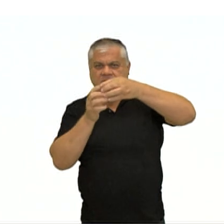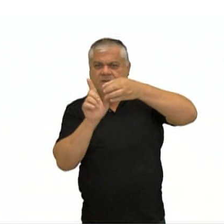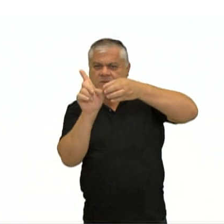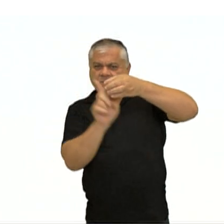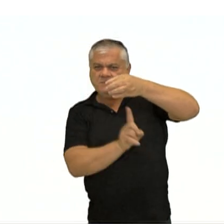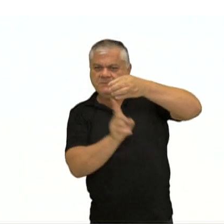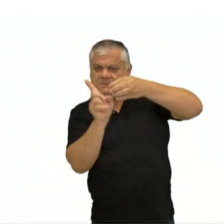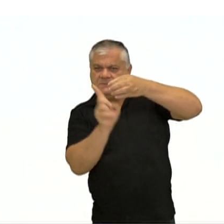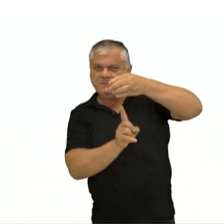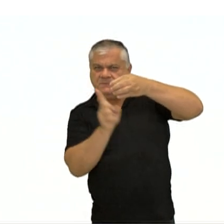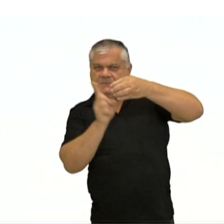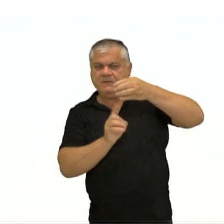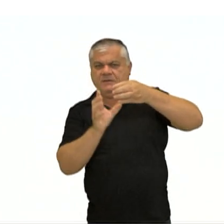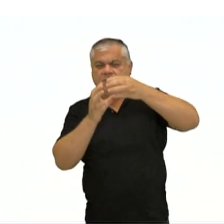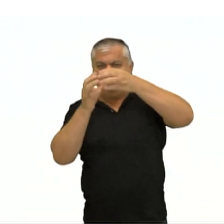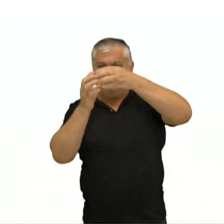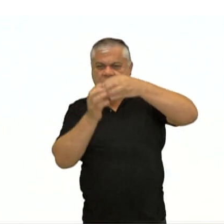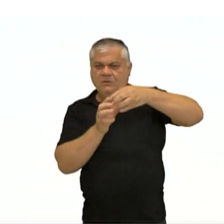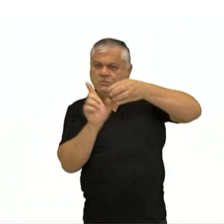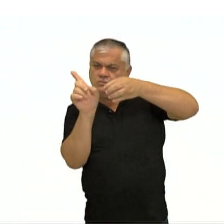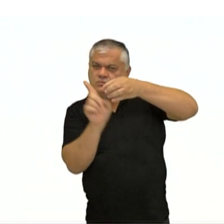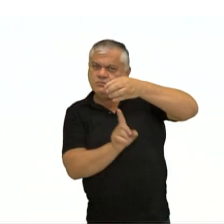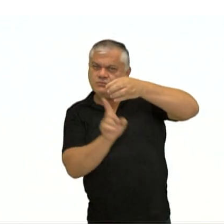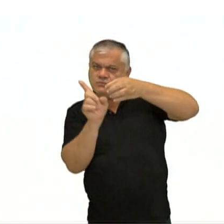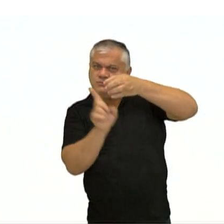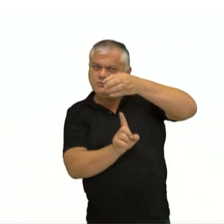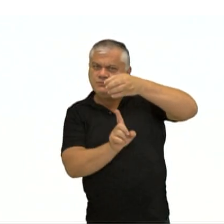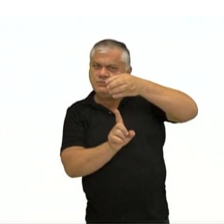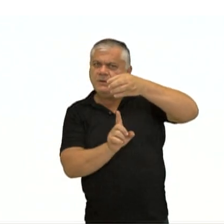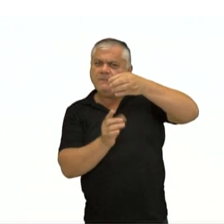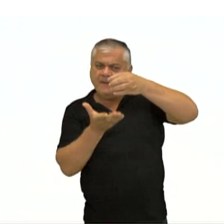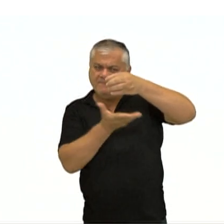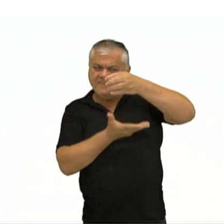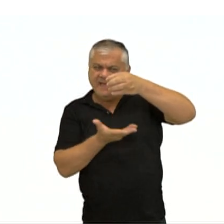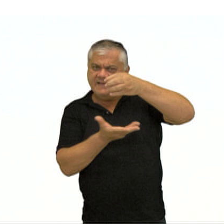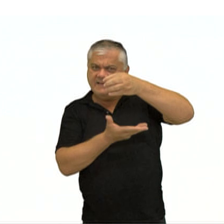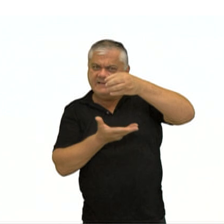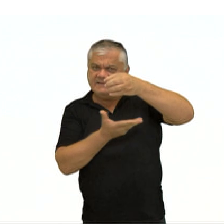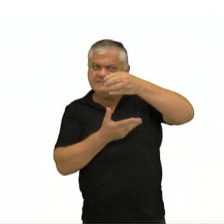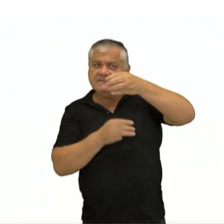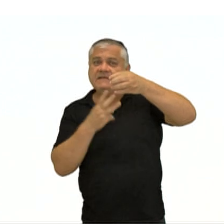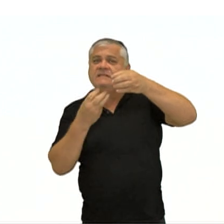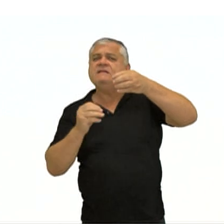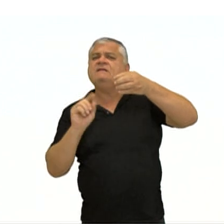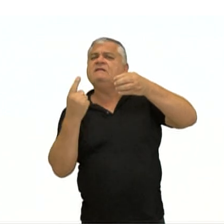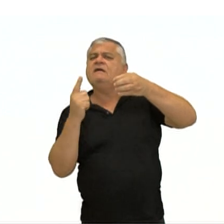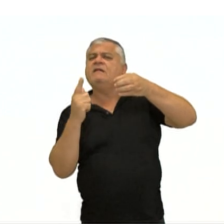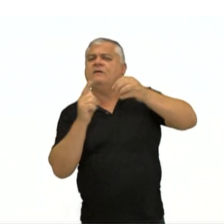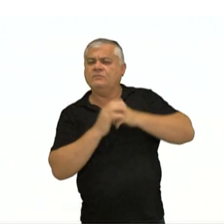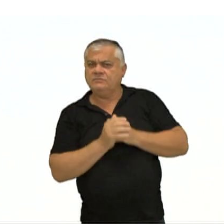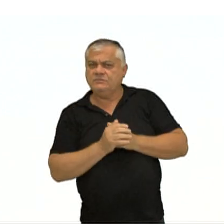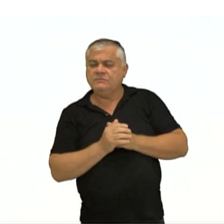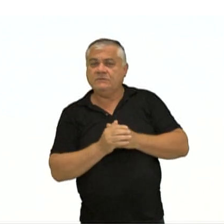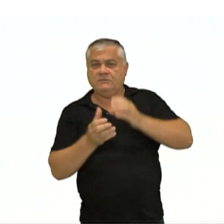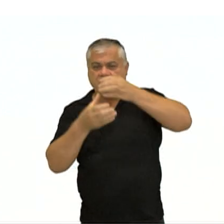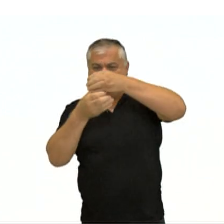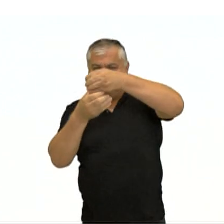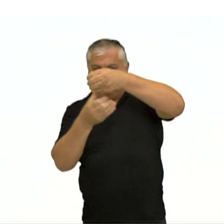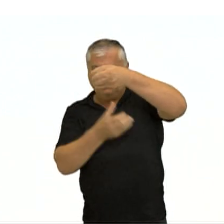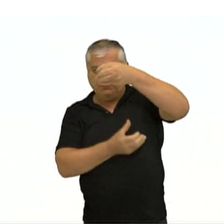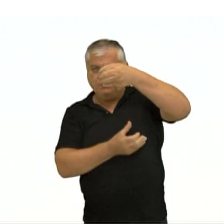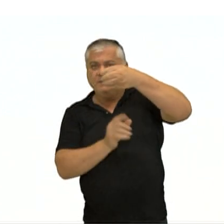E agora nós estamos vendo aqui que ele está inclinado em relação à sua base 30 graus. O que eu conheço? Eu sei que